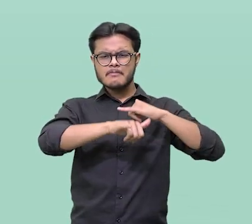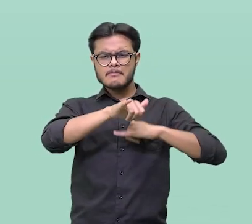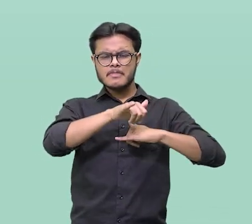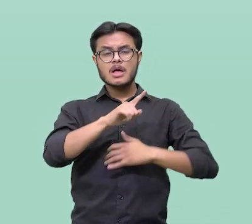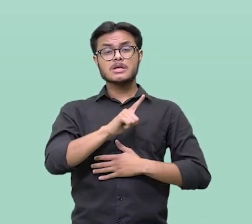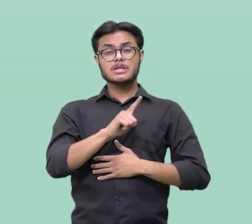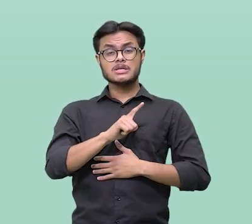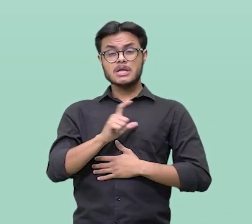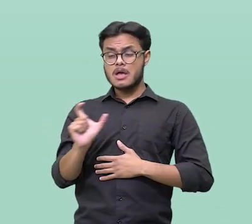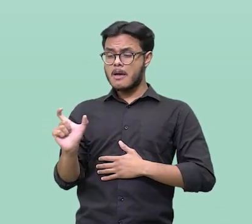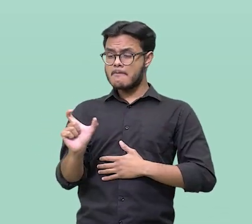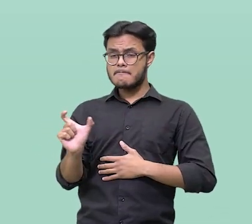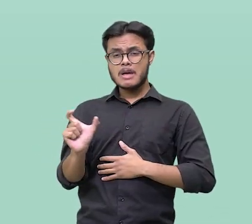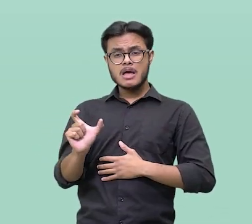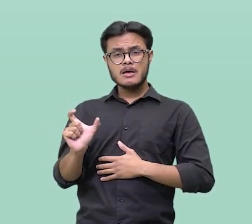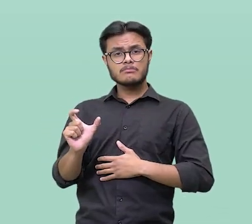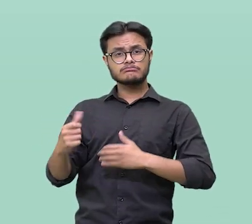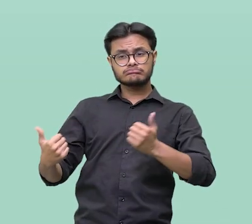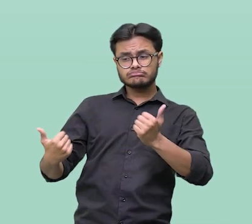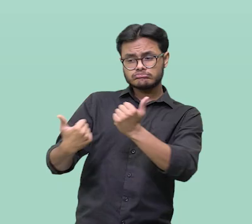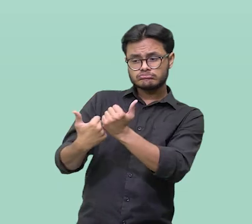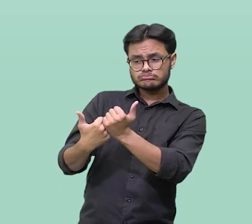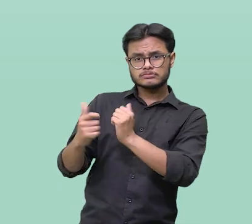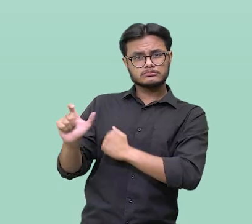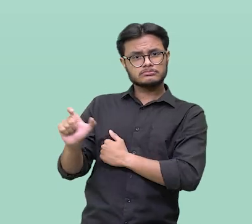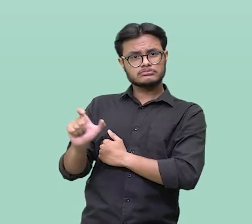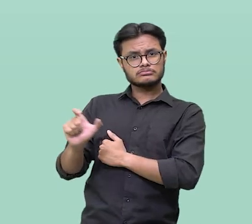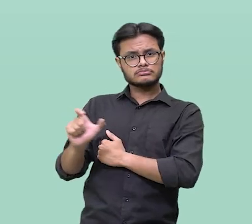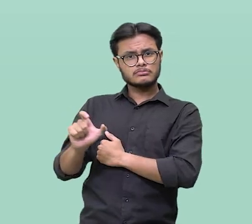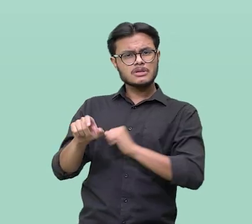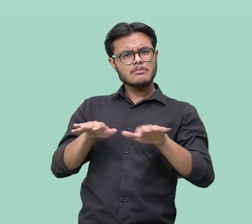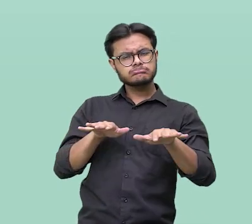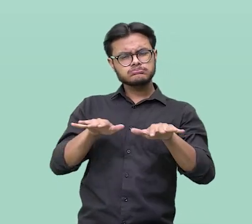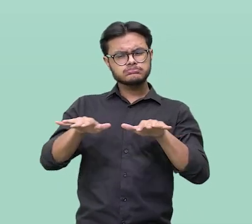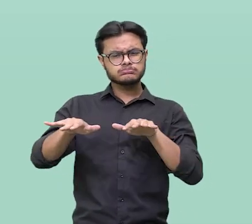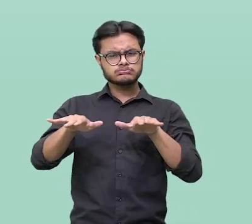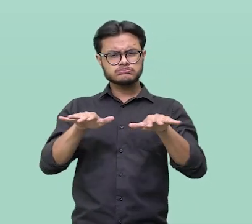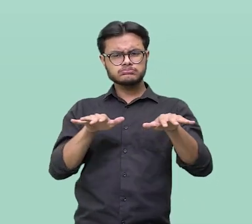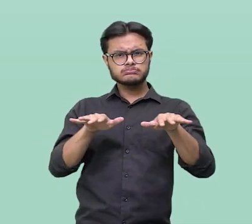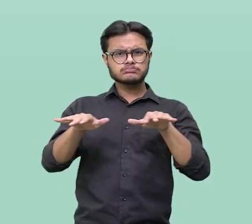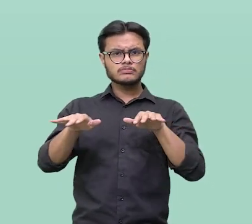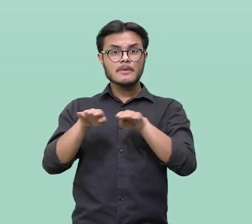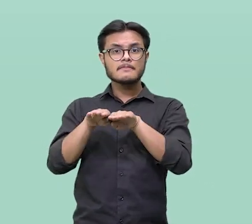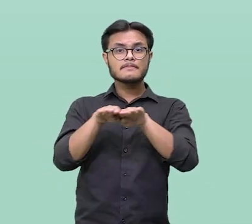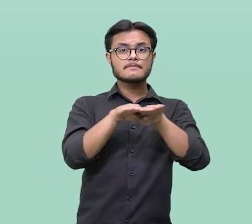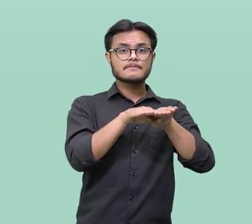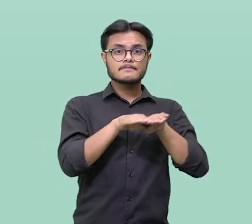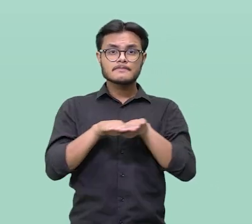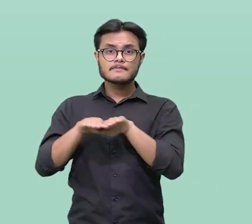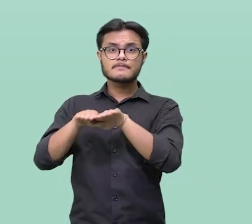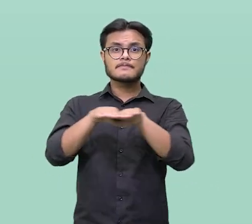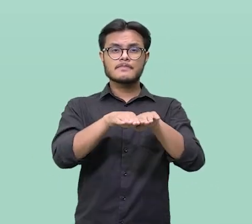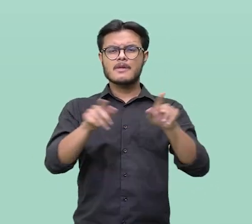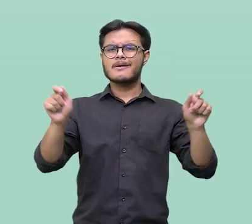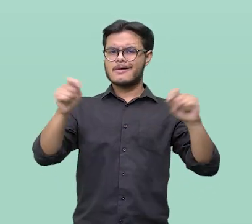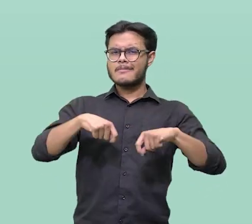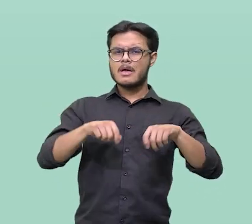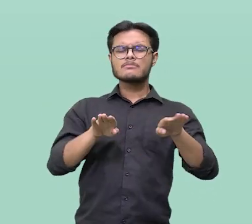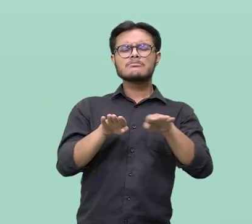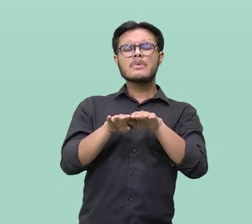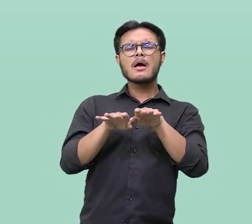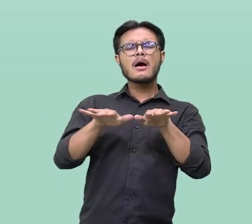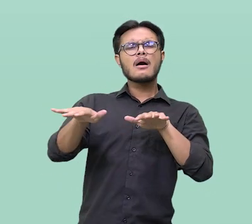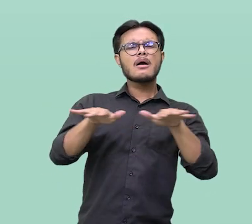uma bateria e essa bateria permite com que esses portadores de carga se movimentem de forma ordenada. Esse movimento de